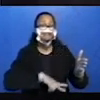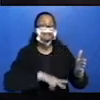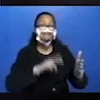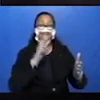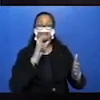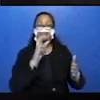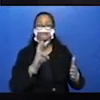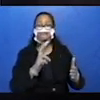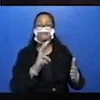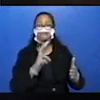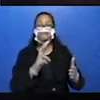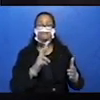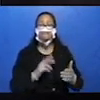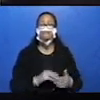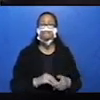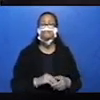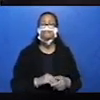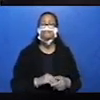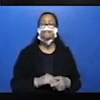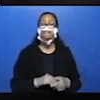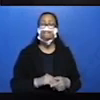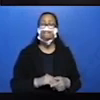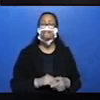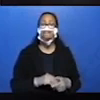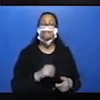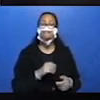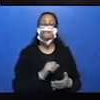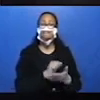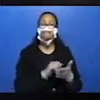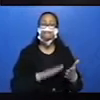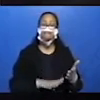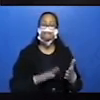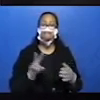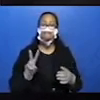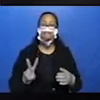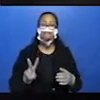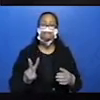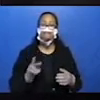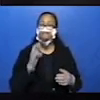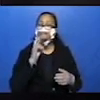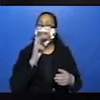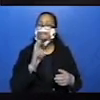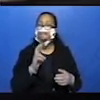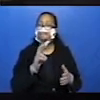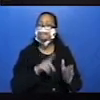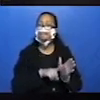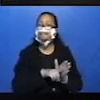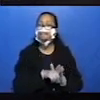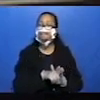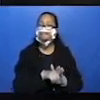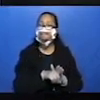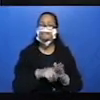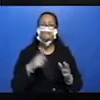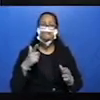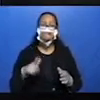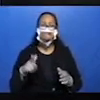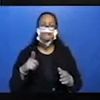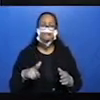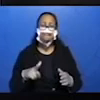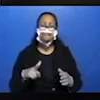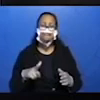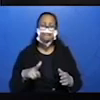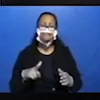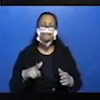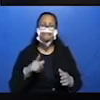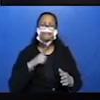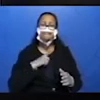dar a resposta. Número 2, responda às questões. Toda vez que eu tenho que responder questões, não